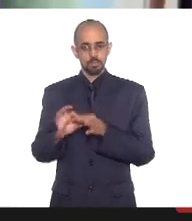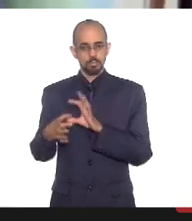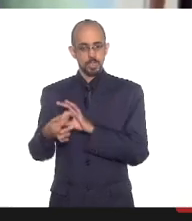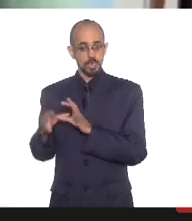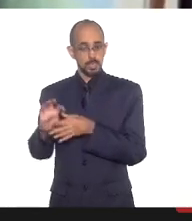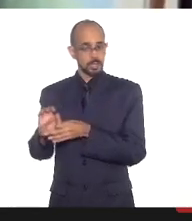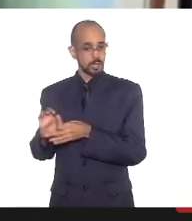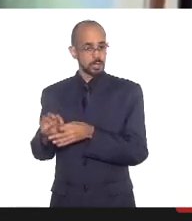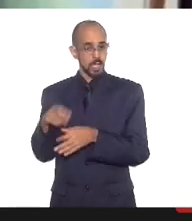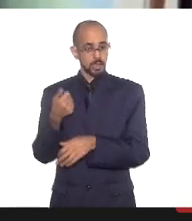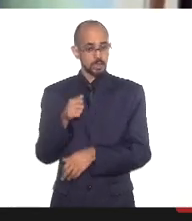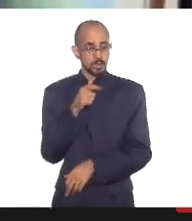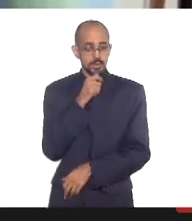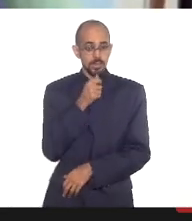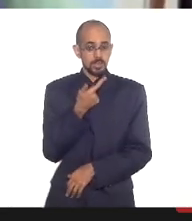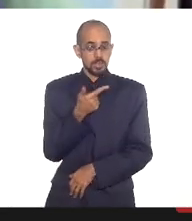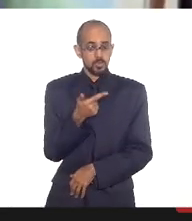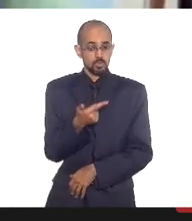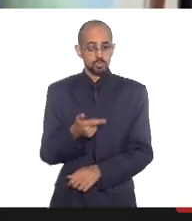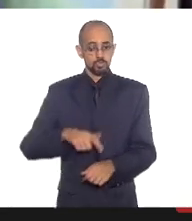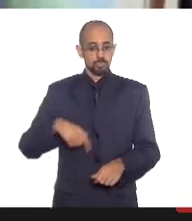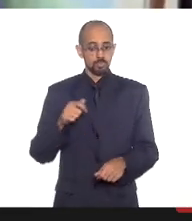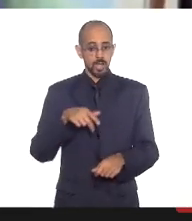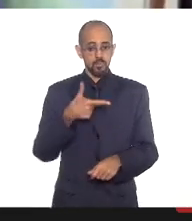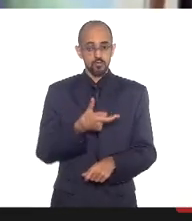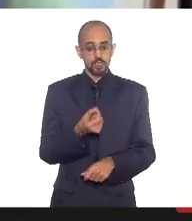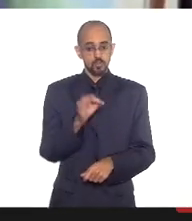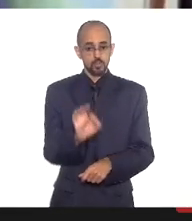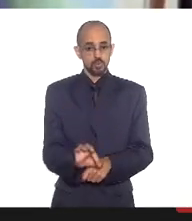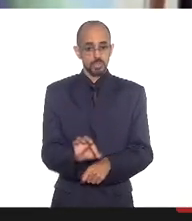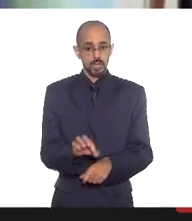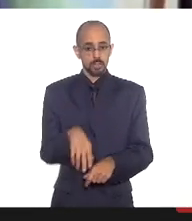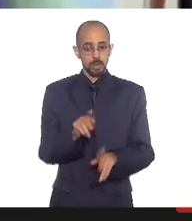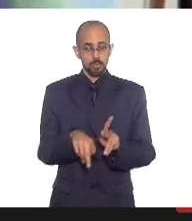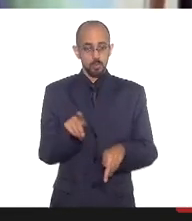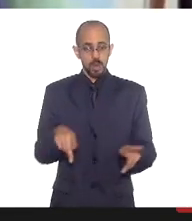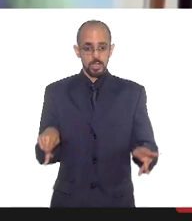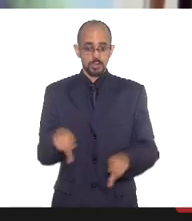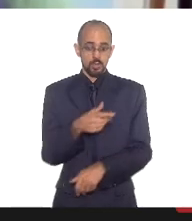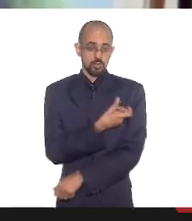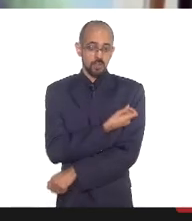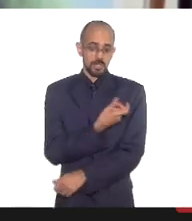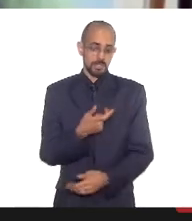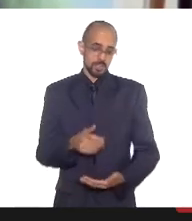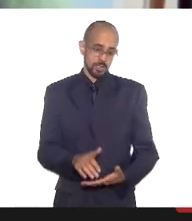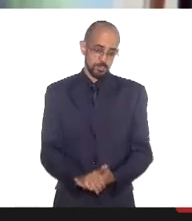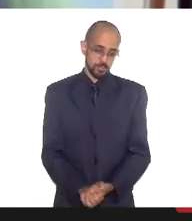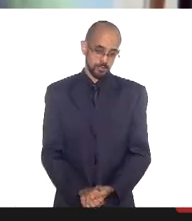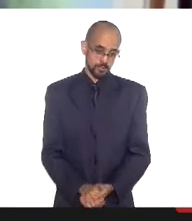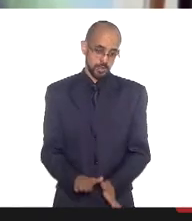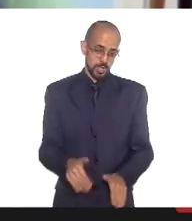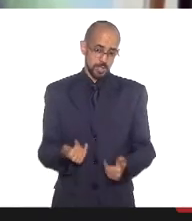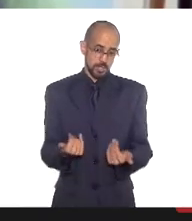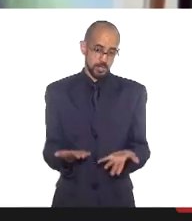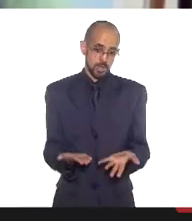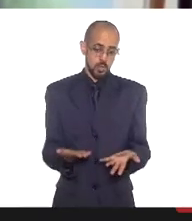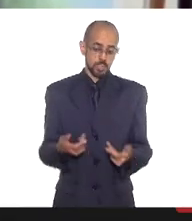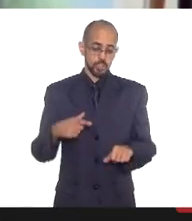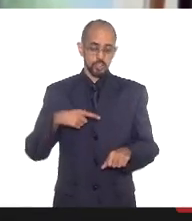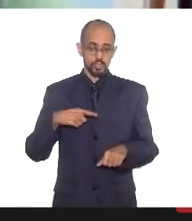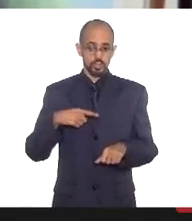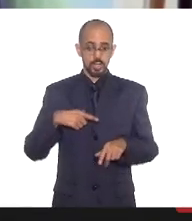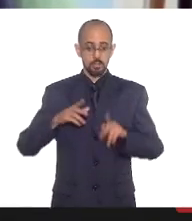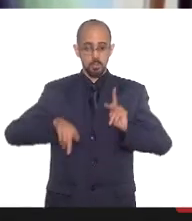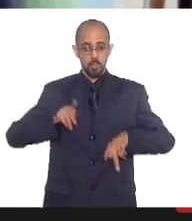a Então o que nós temos uma crise mundial e a temperada pelo Pânico